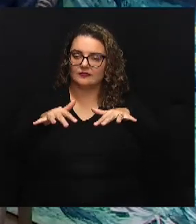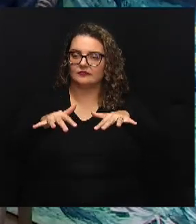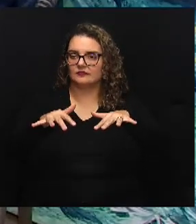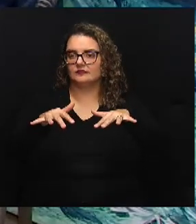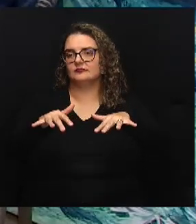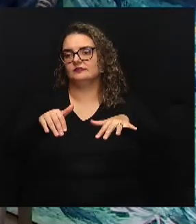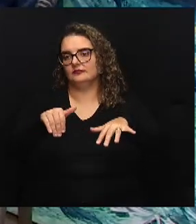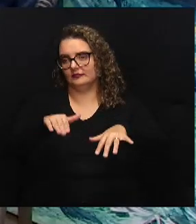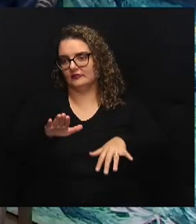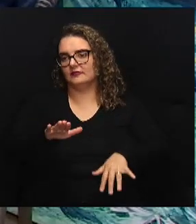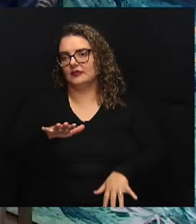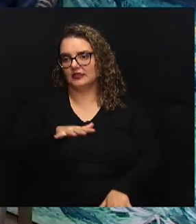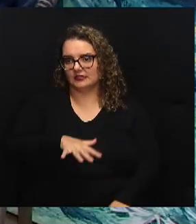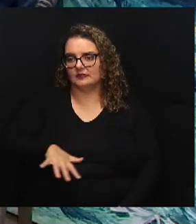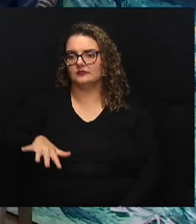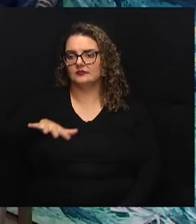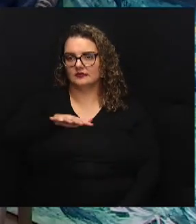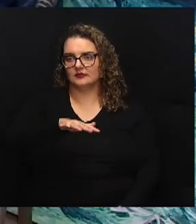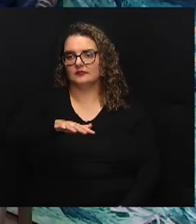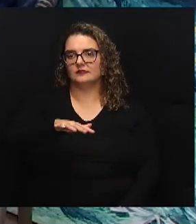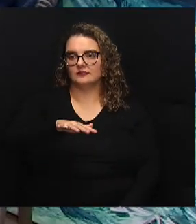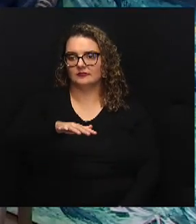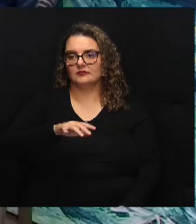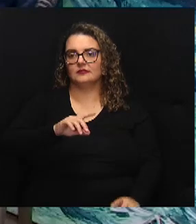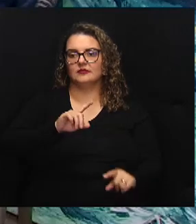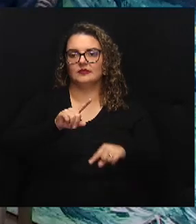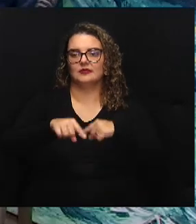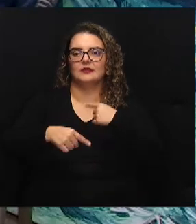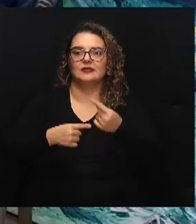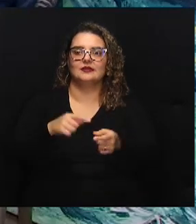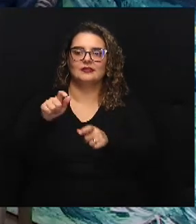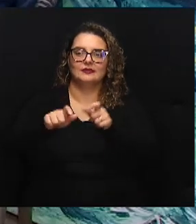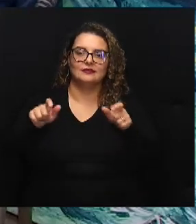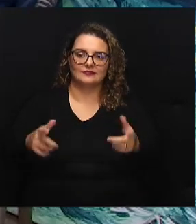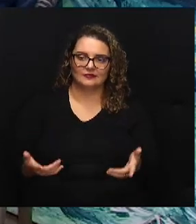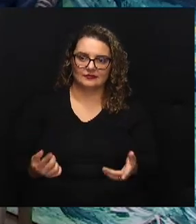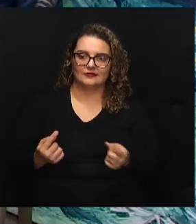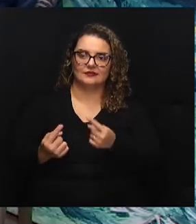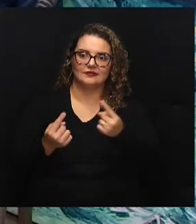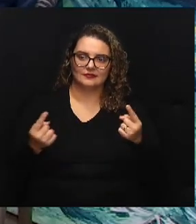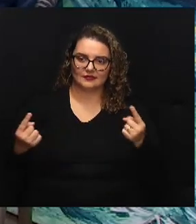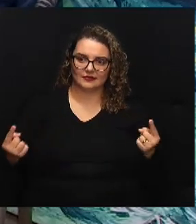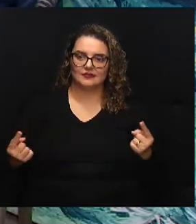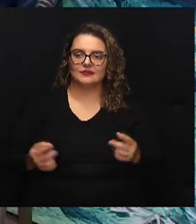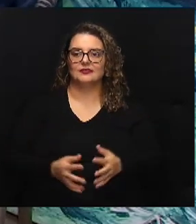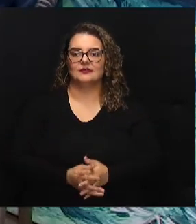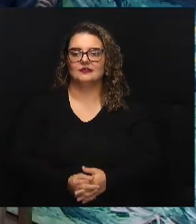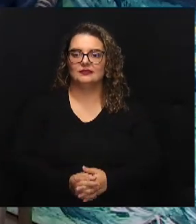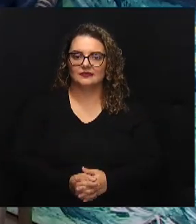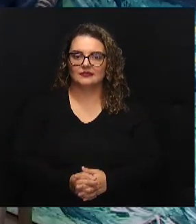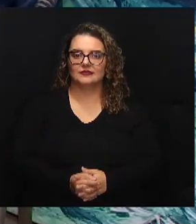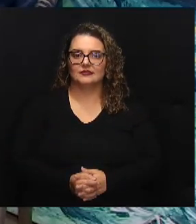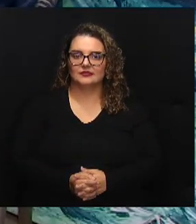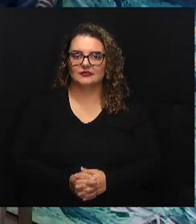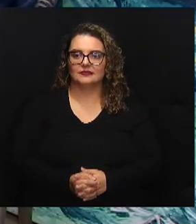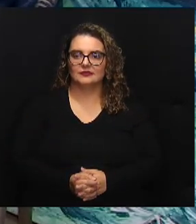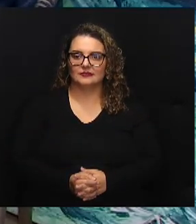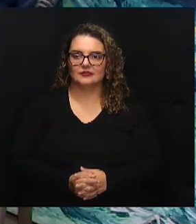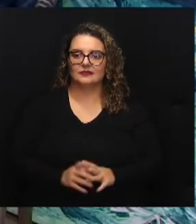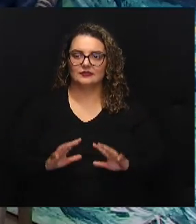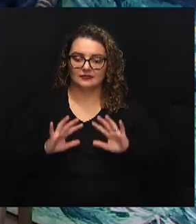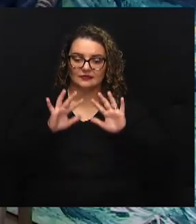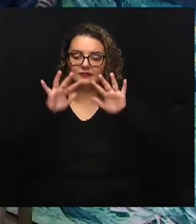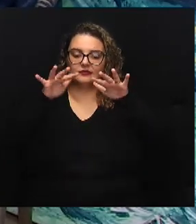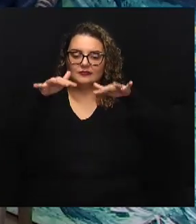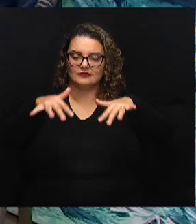mais para as outras pessoas, para cada uma das outras pessoas, e se voltando para